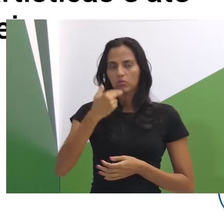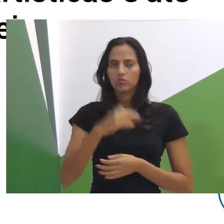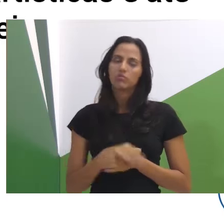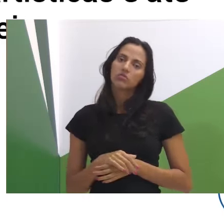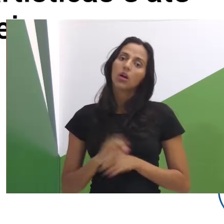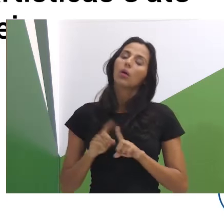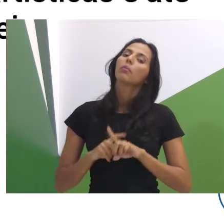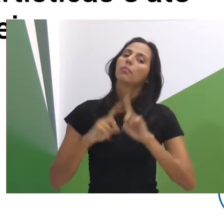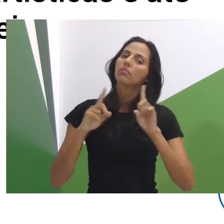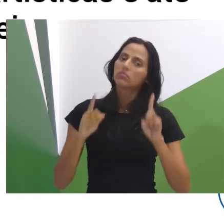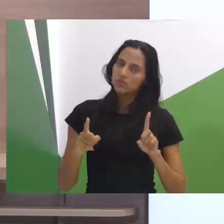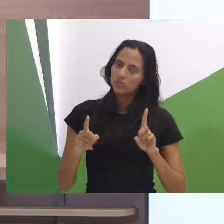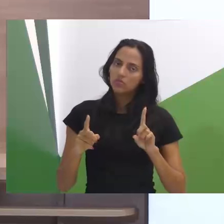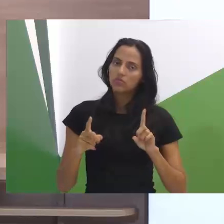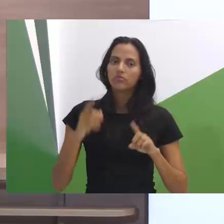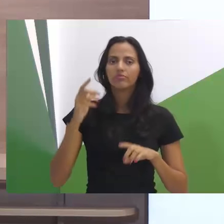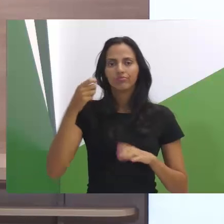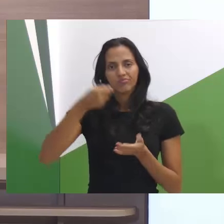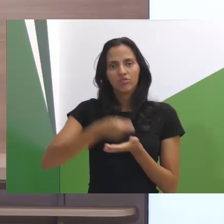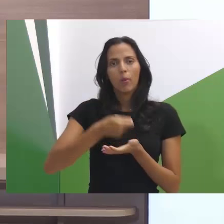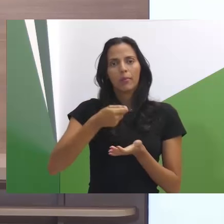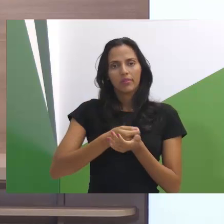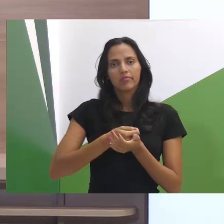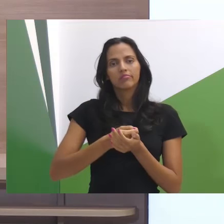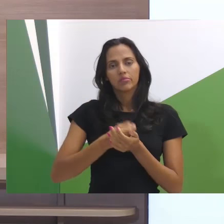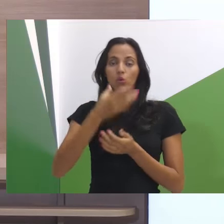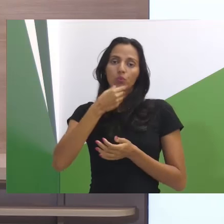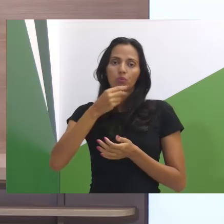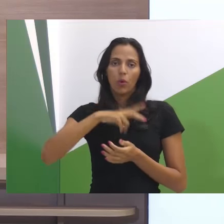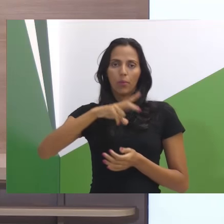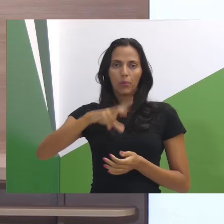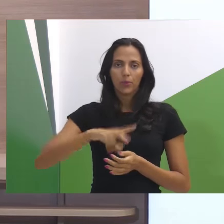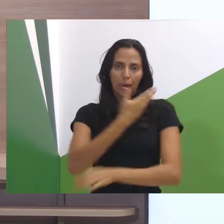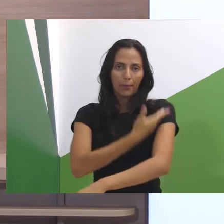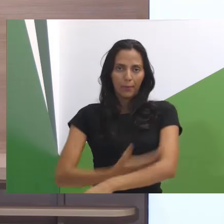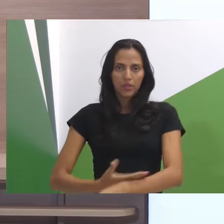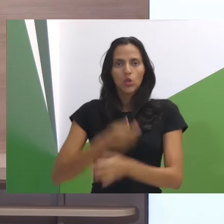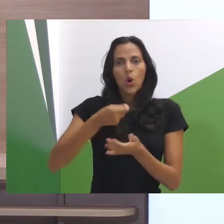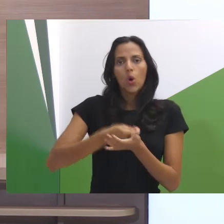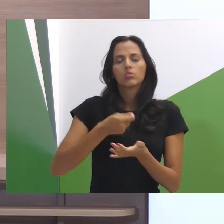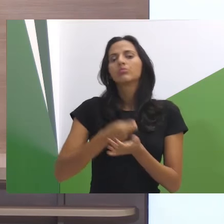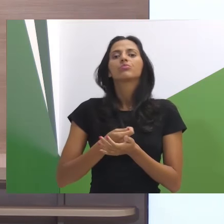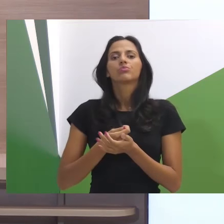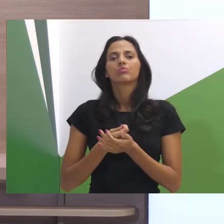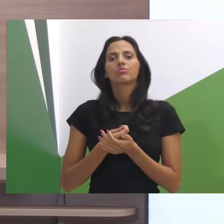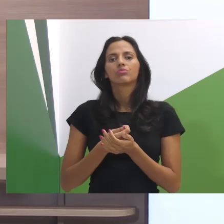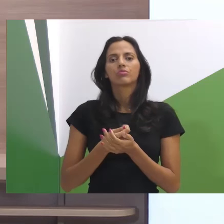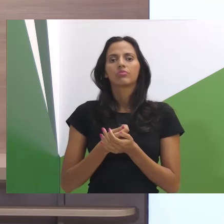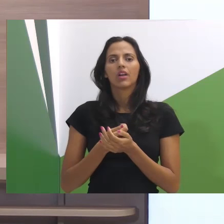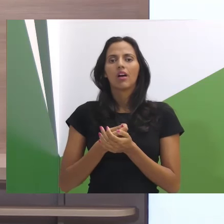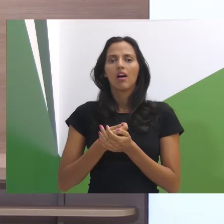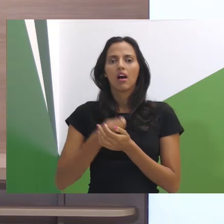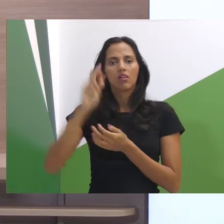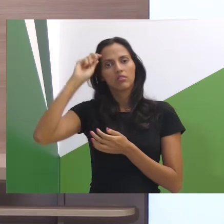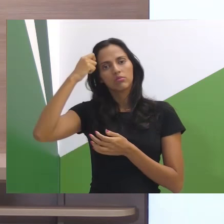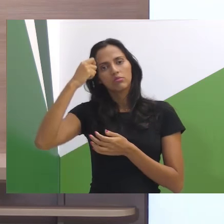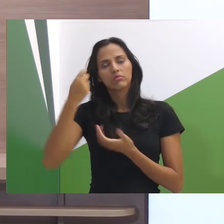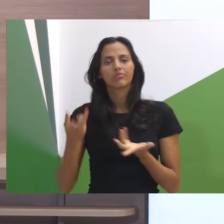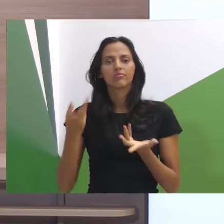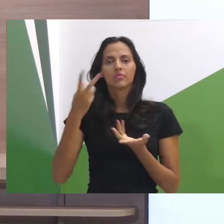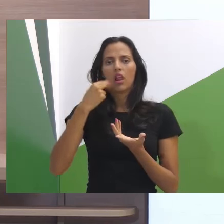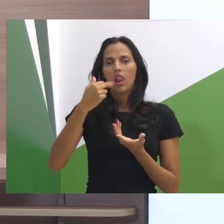eu falei, mesmo com todas as imposições e as restrições, eles conseguiram seguir com a sua cultura.